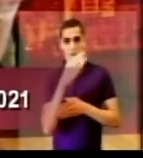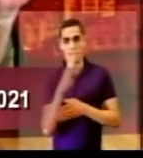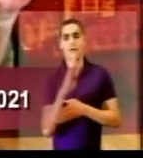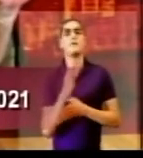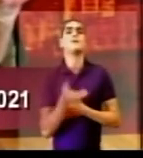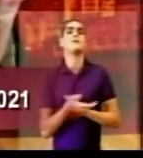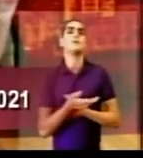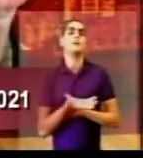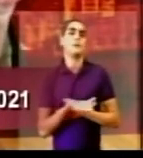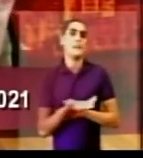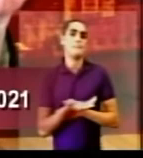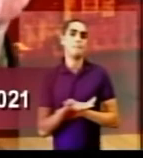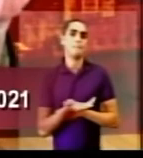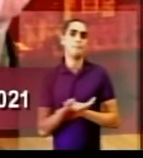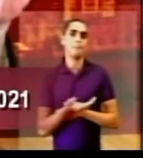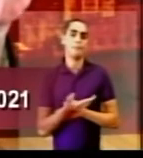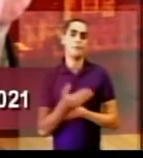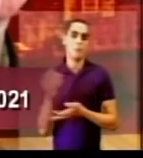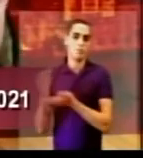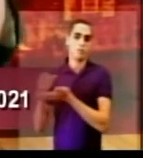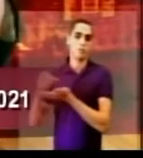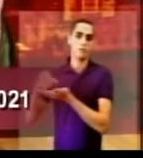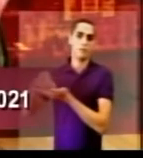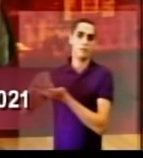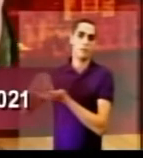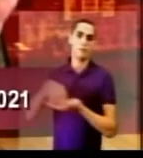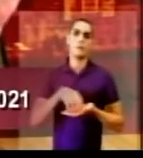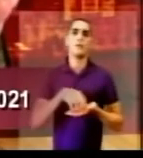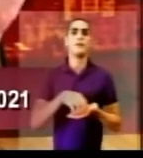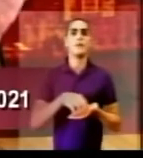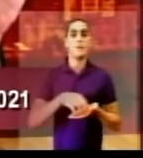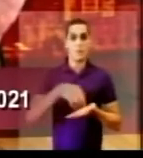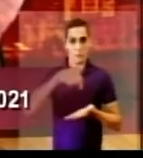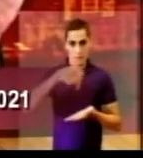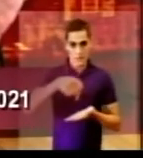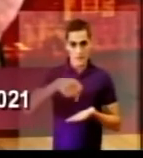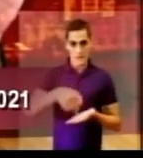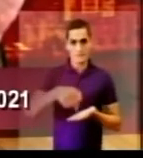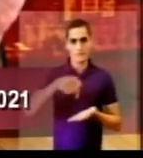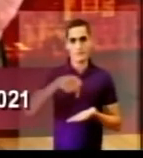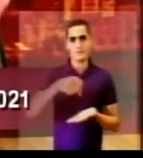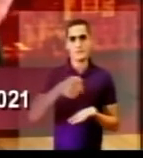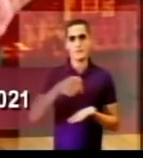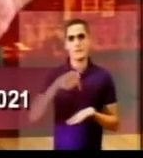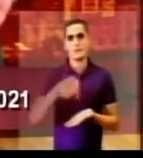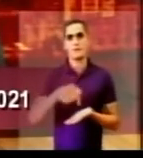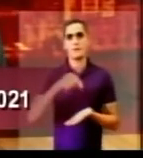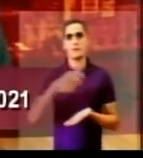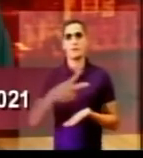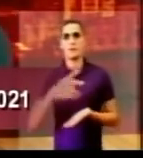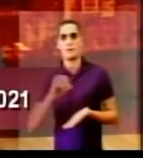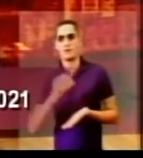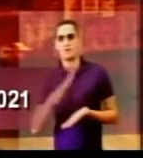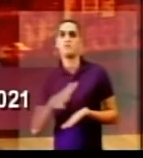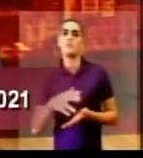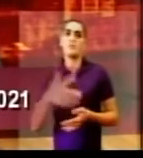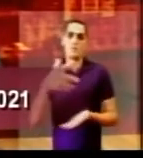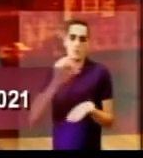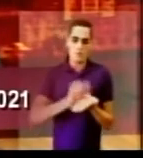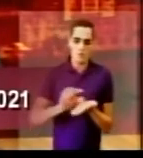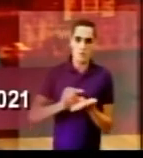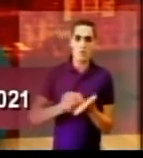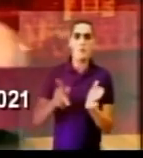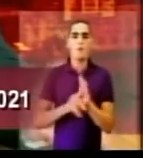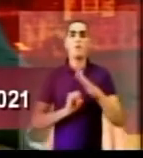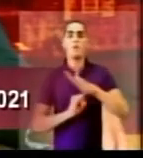enviadas 7.200 doses para aquela instituição. Então, na realidade,